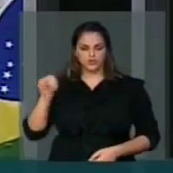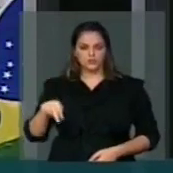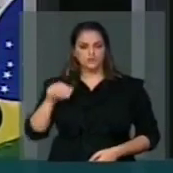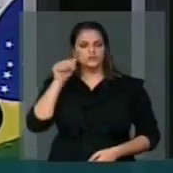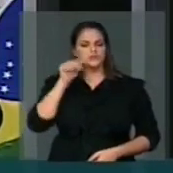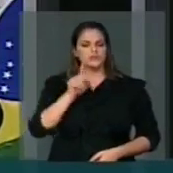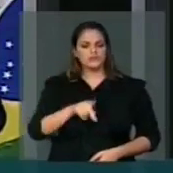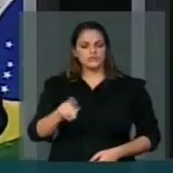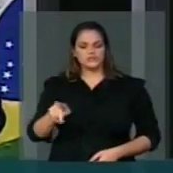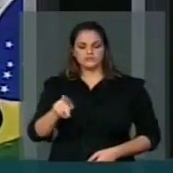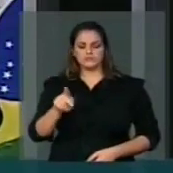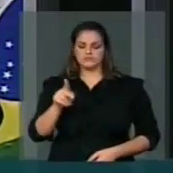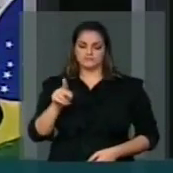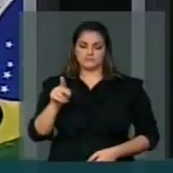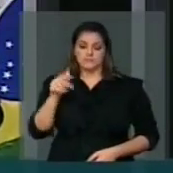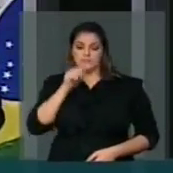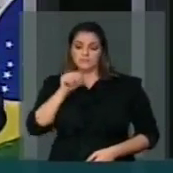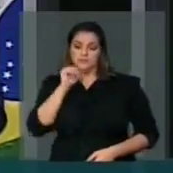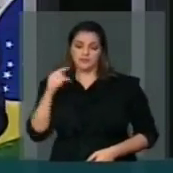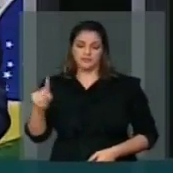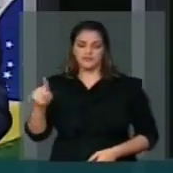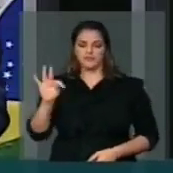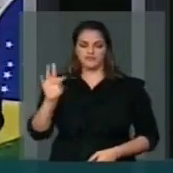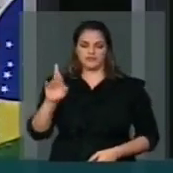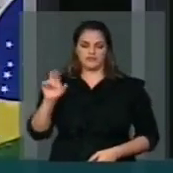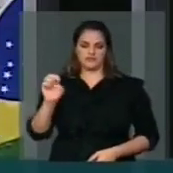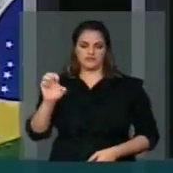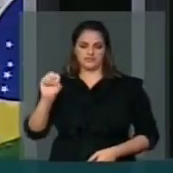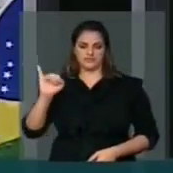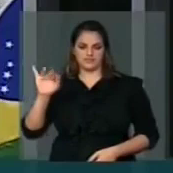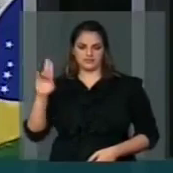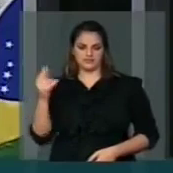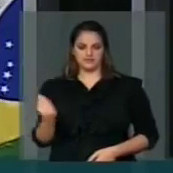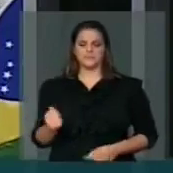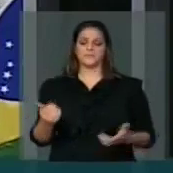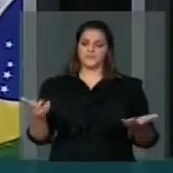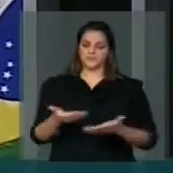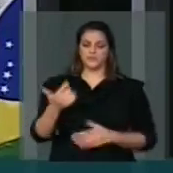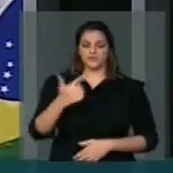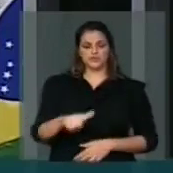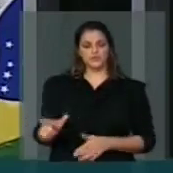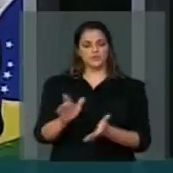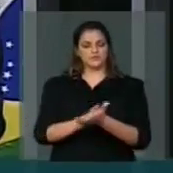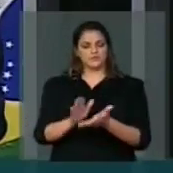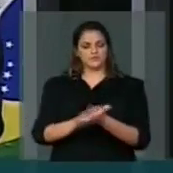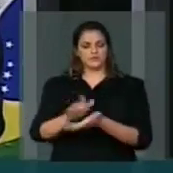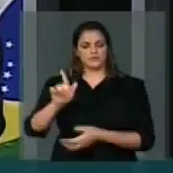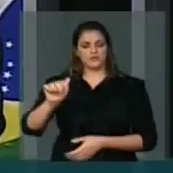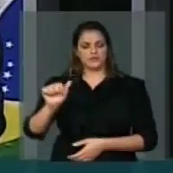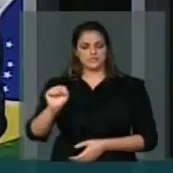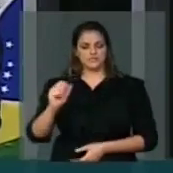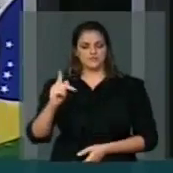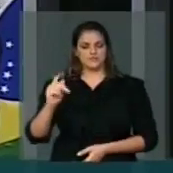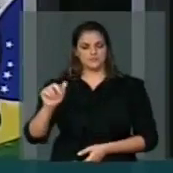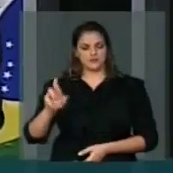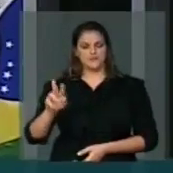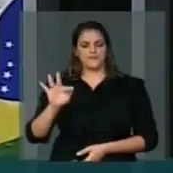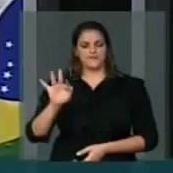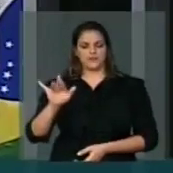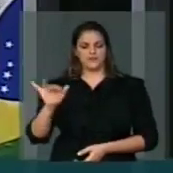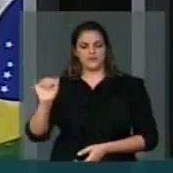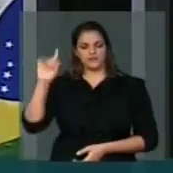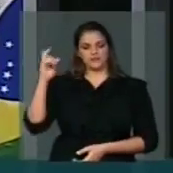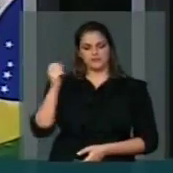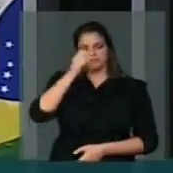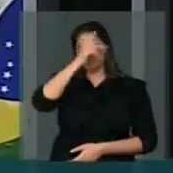dona Terezinha, sua mãe. E homenageio aqui mais uma vez a grande figura do Gaspar Ferreira, que foi prefeito